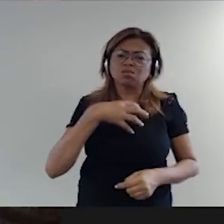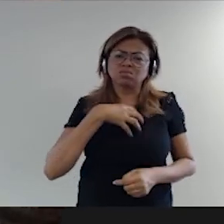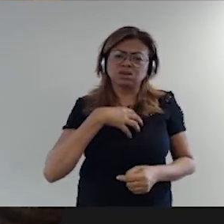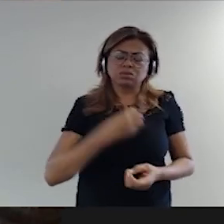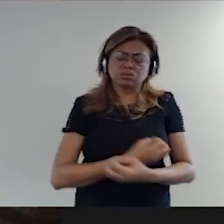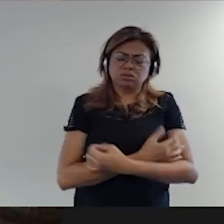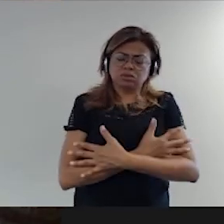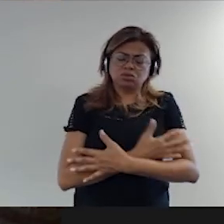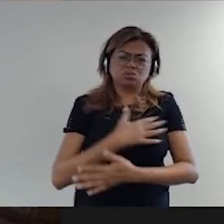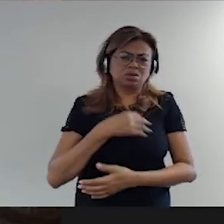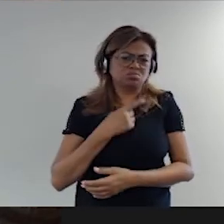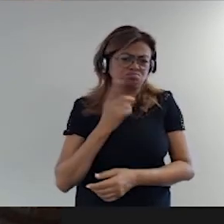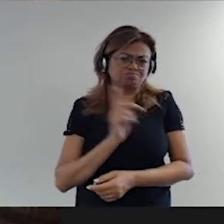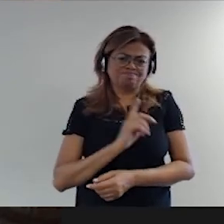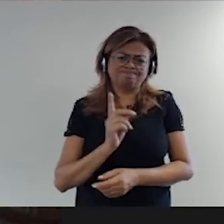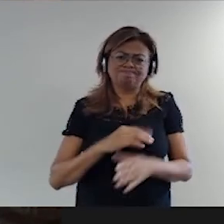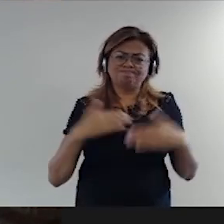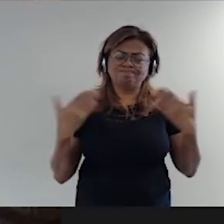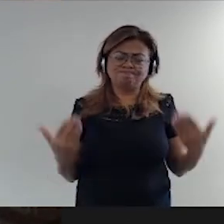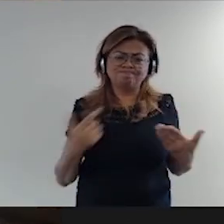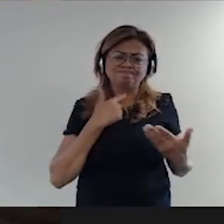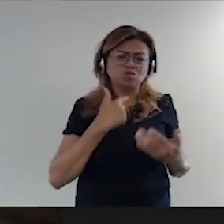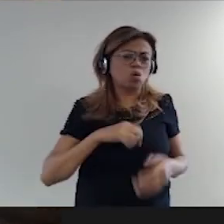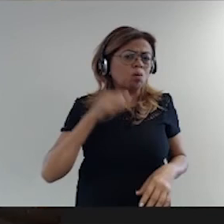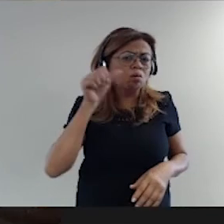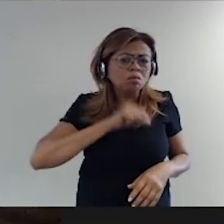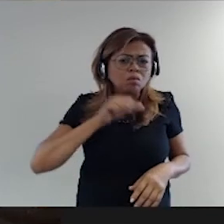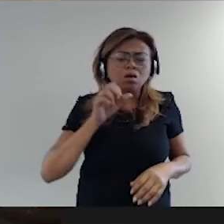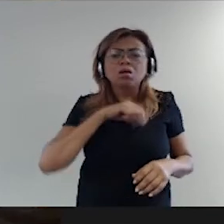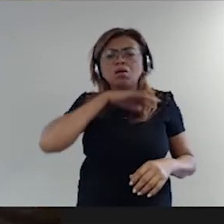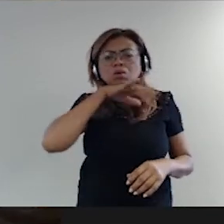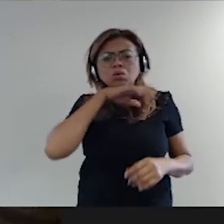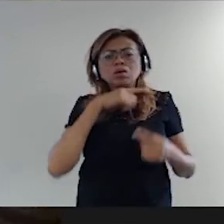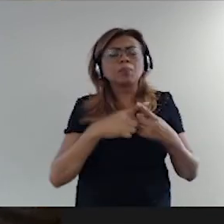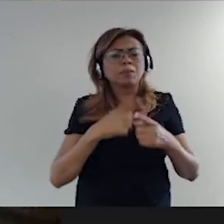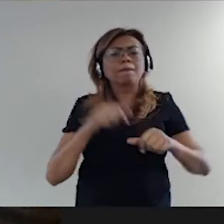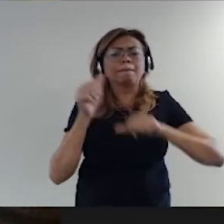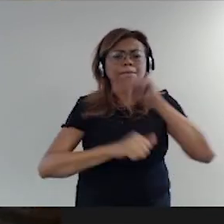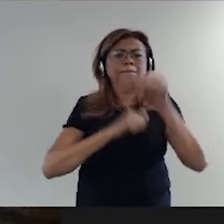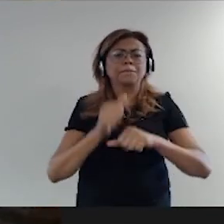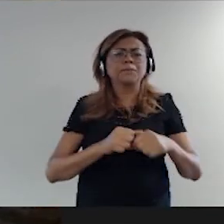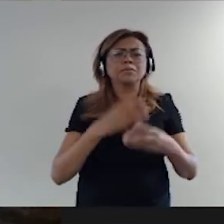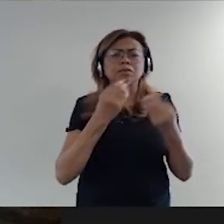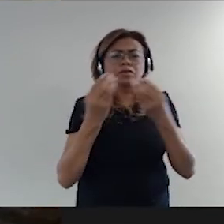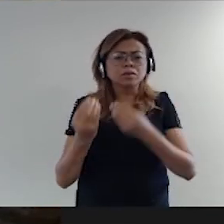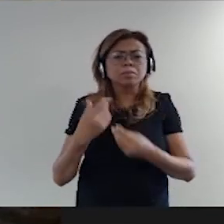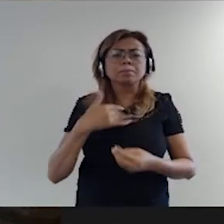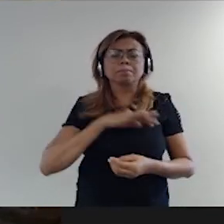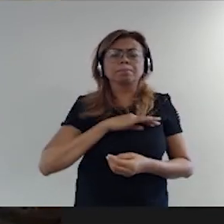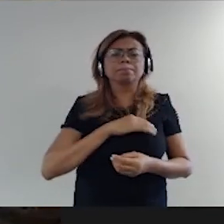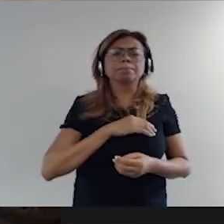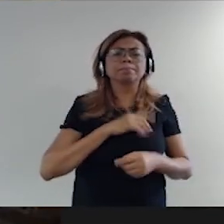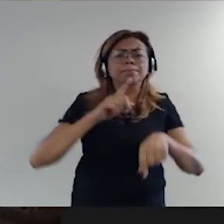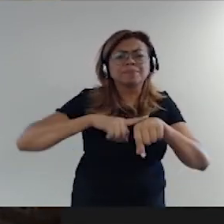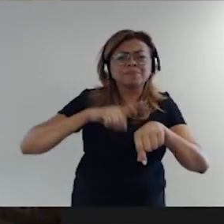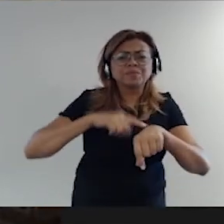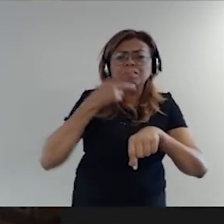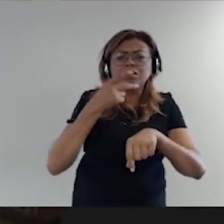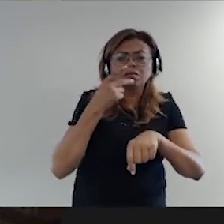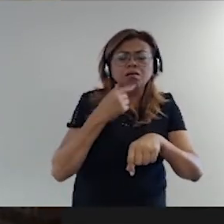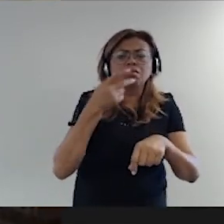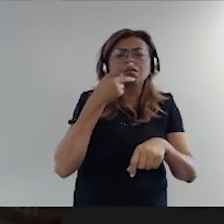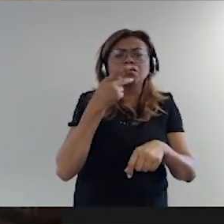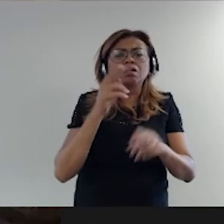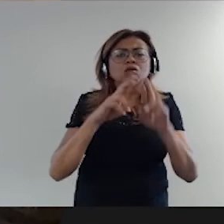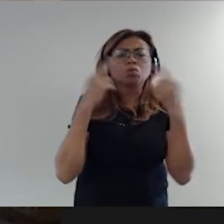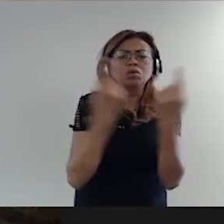de impunidade. Então, isso pode mudar muito, e eu quero resgatar aqui, no minuto que me fala, um diálogo numa reunião